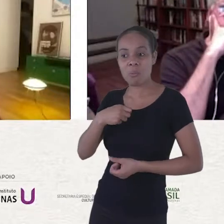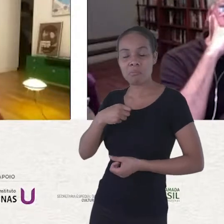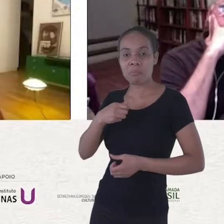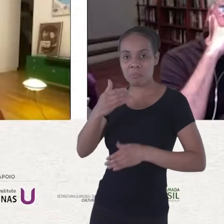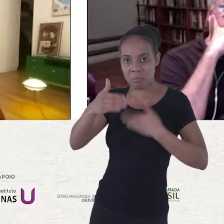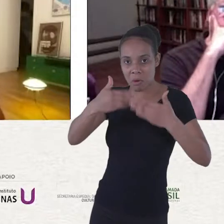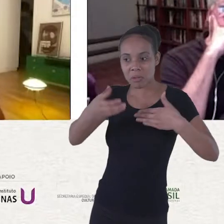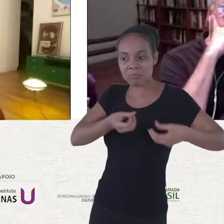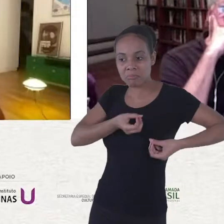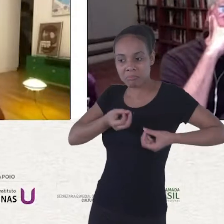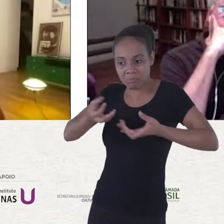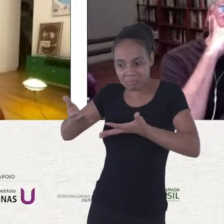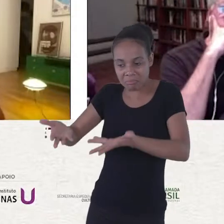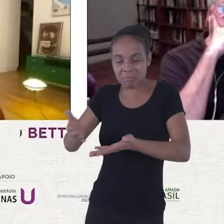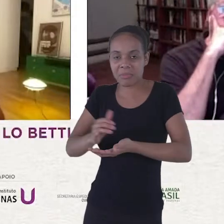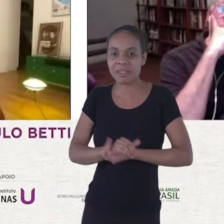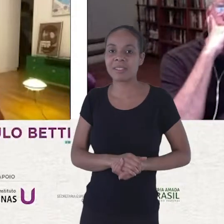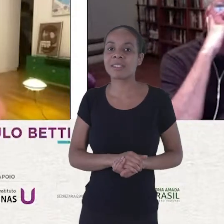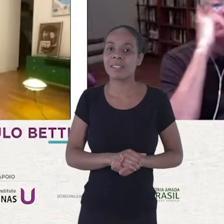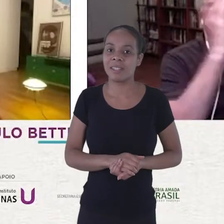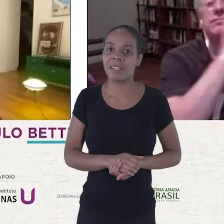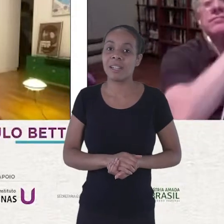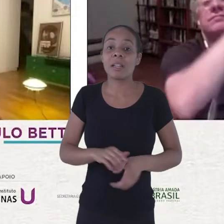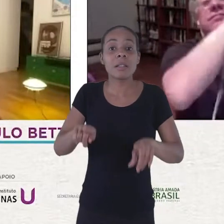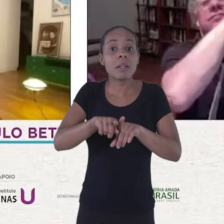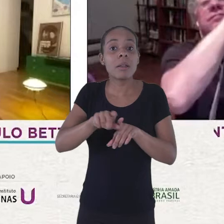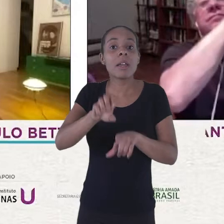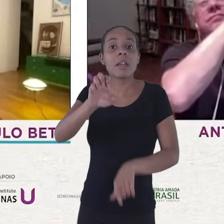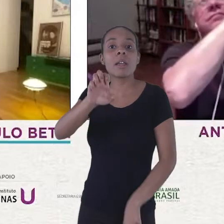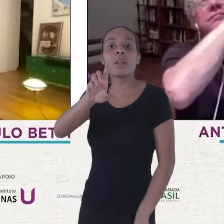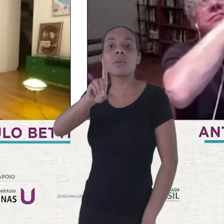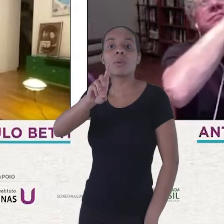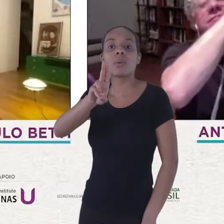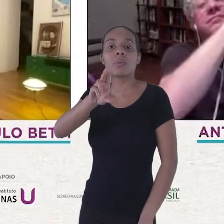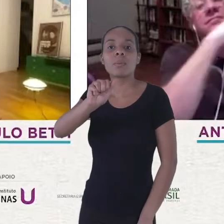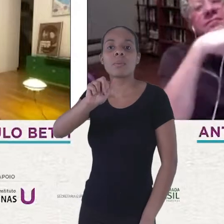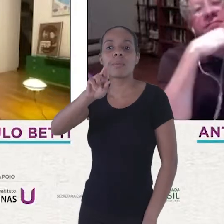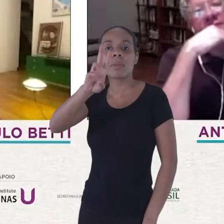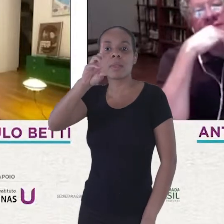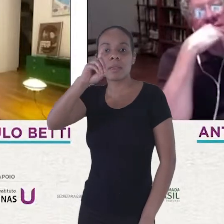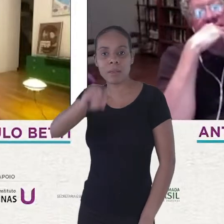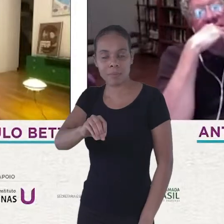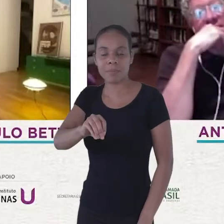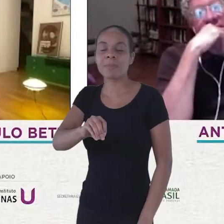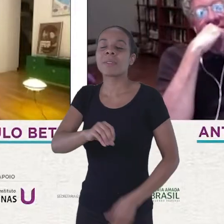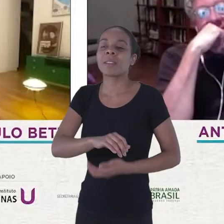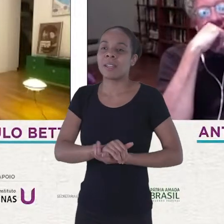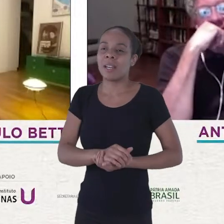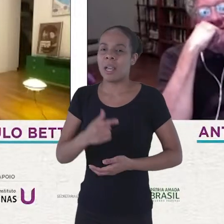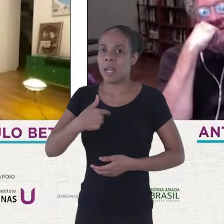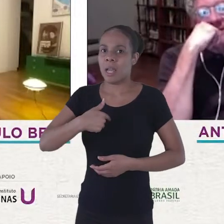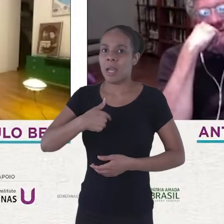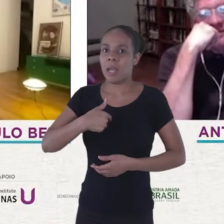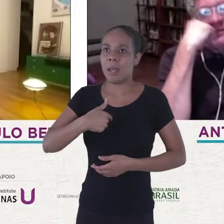O Eduardo Galvão, que o nosso querido Paulo Betti lembrou, que é nosso vizinho,